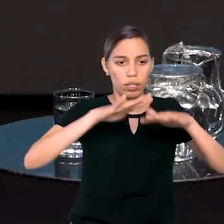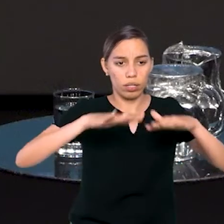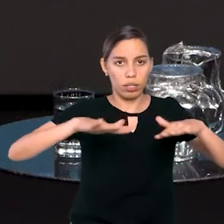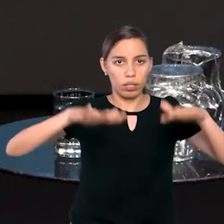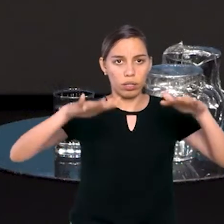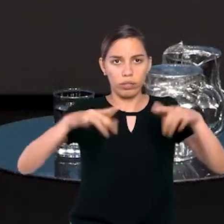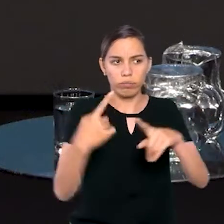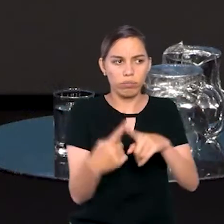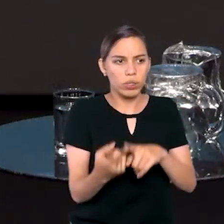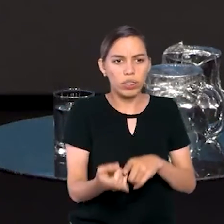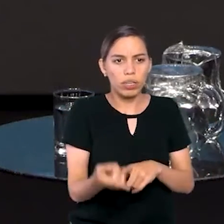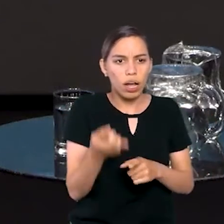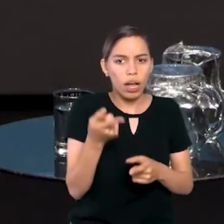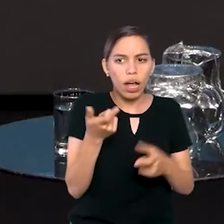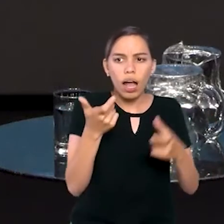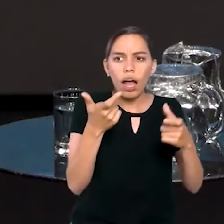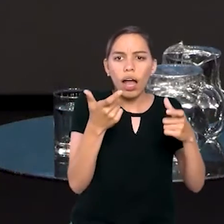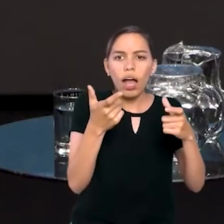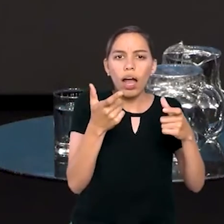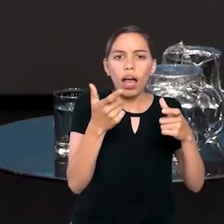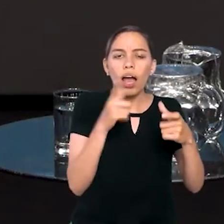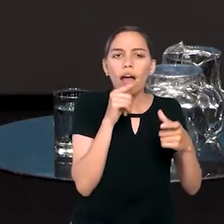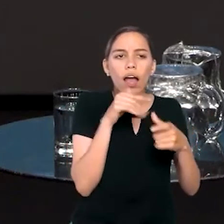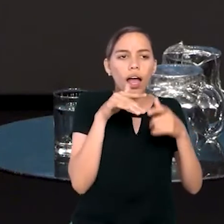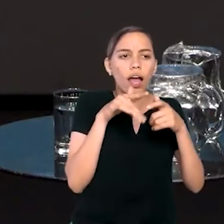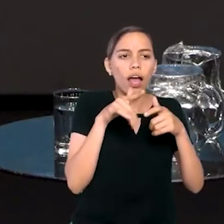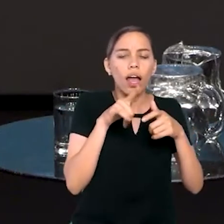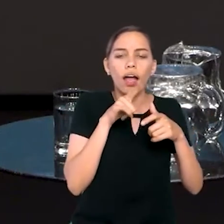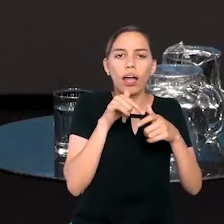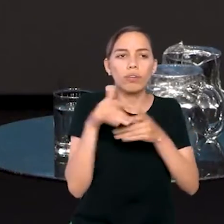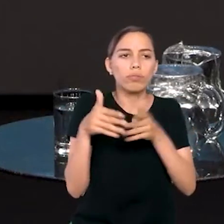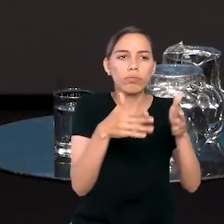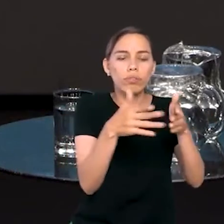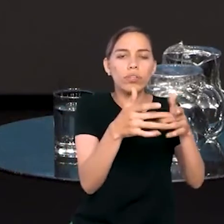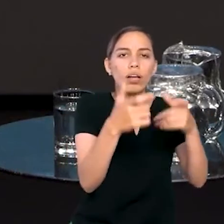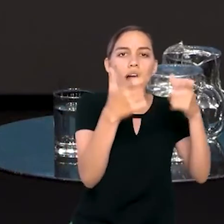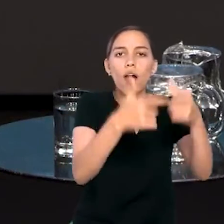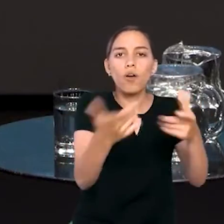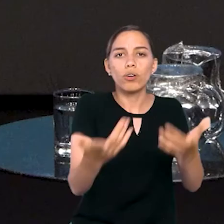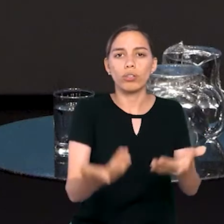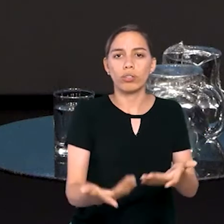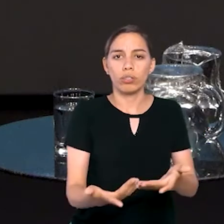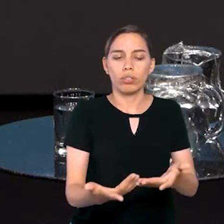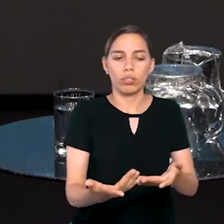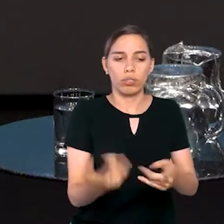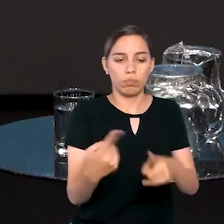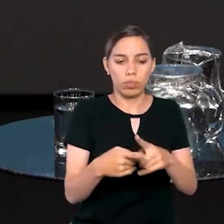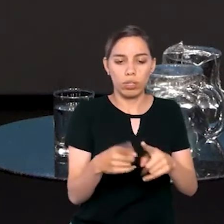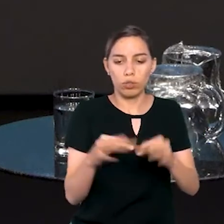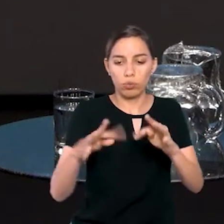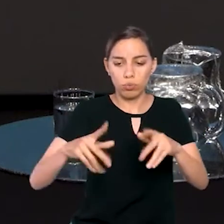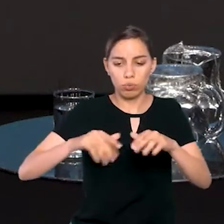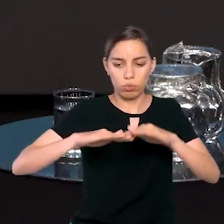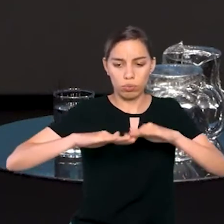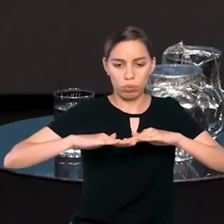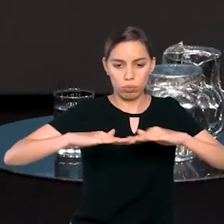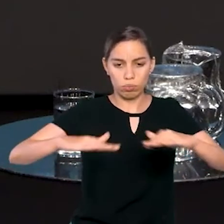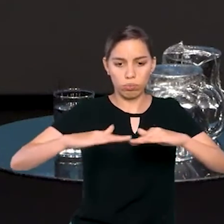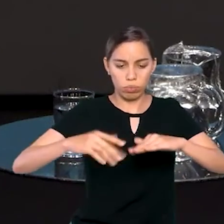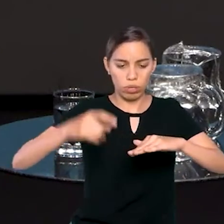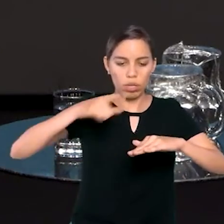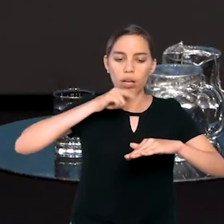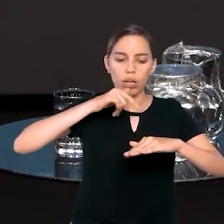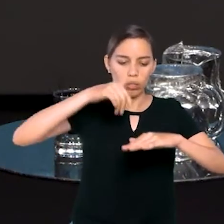vai. Então, desde acidentes grotescos, como as enchentes, até o